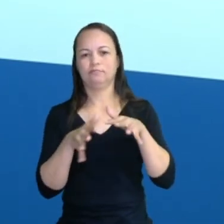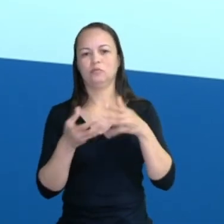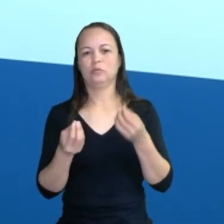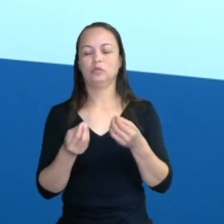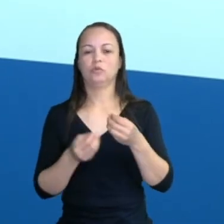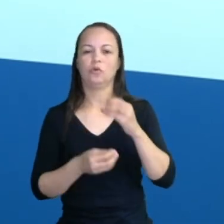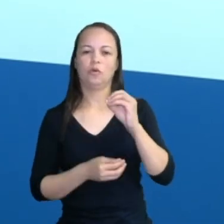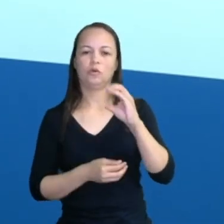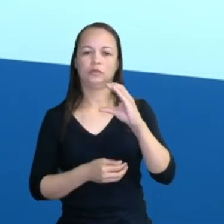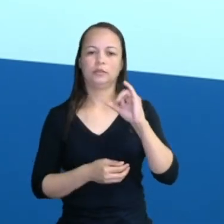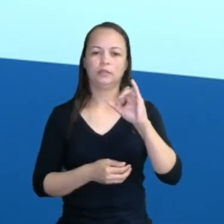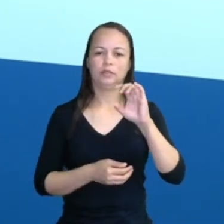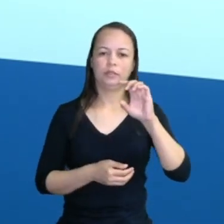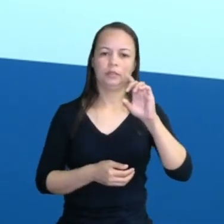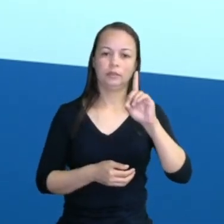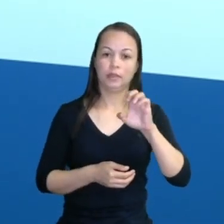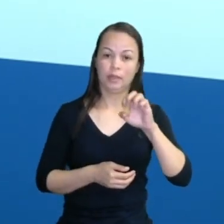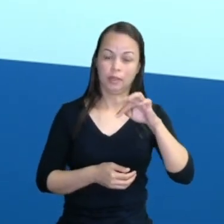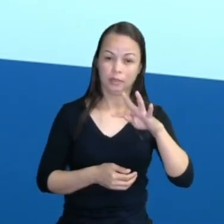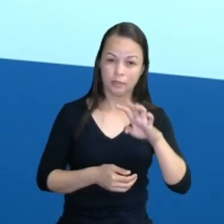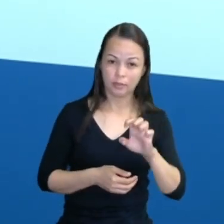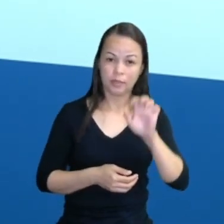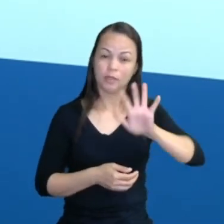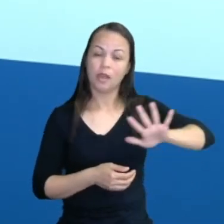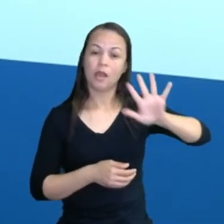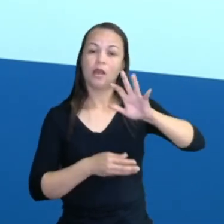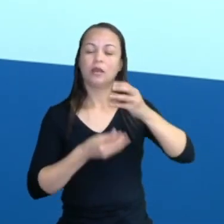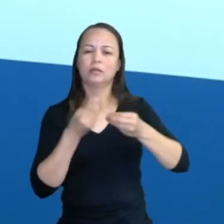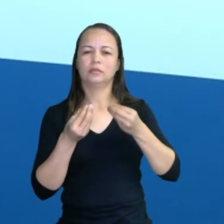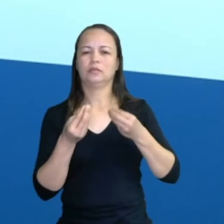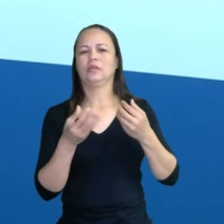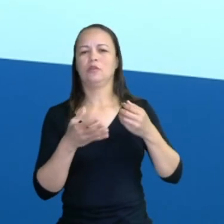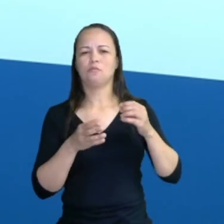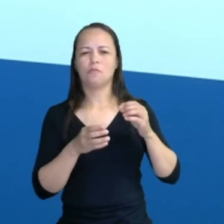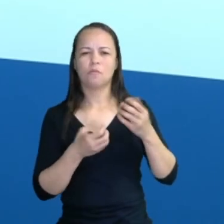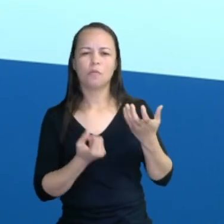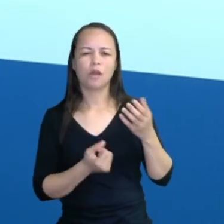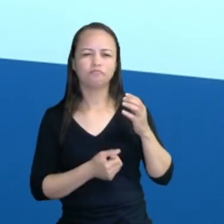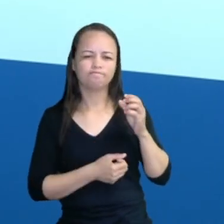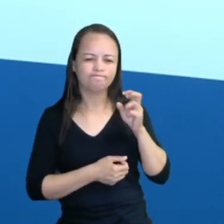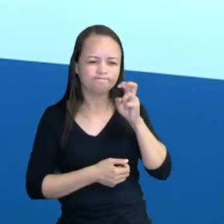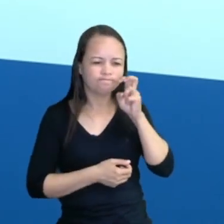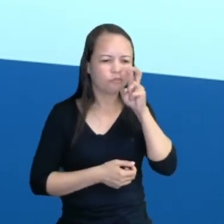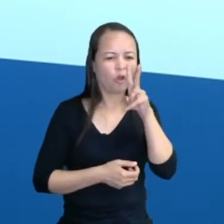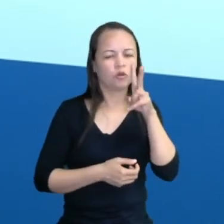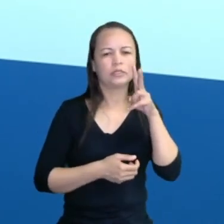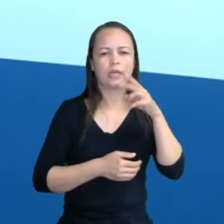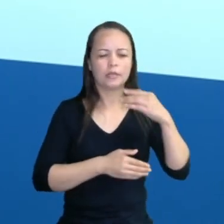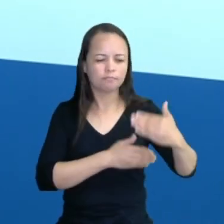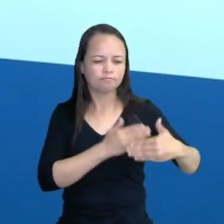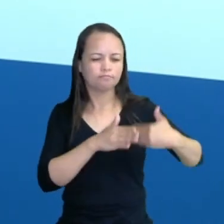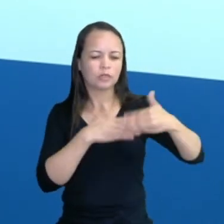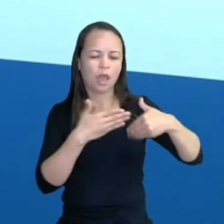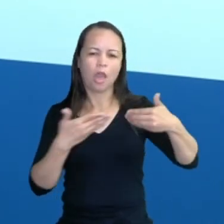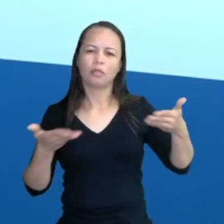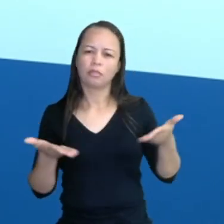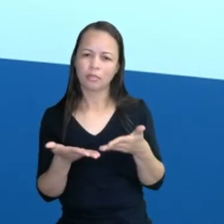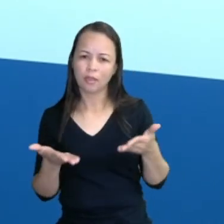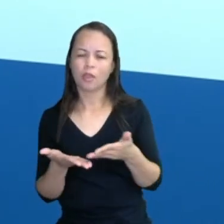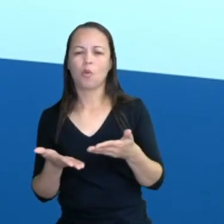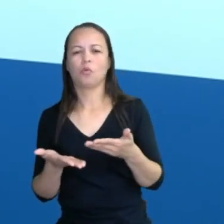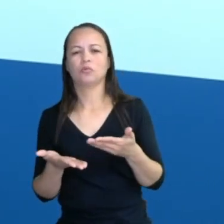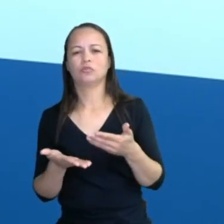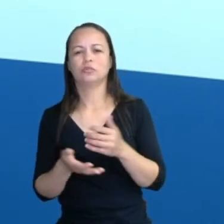Ocidente, eles têm uma força e repercutem até hoje na forma como as sociedades deste